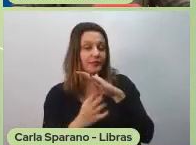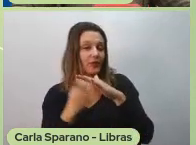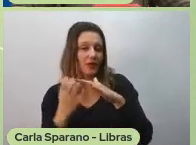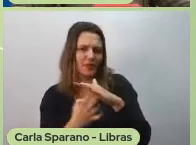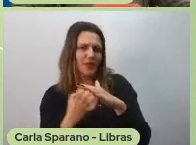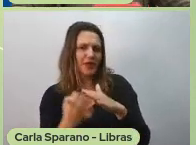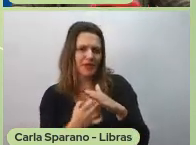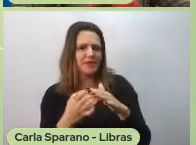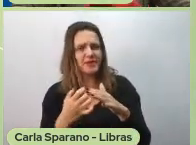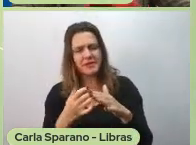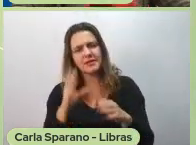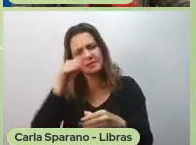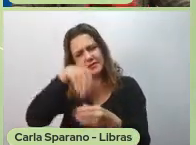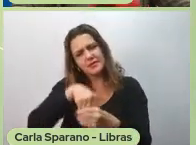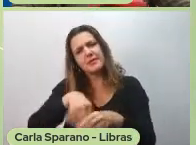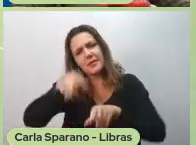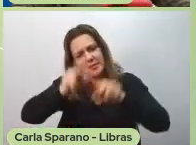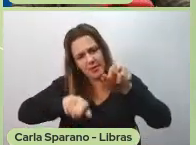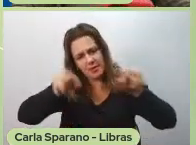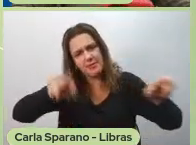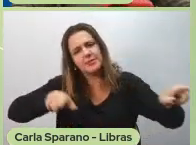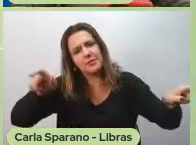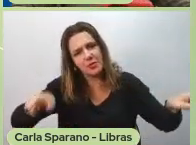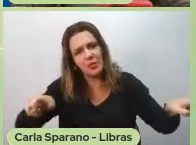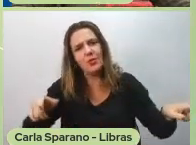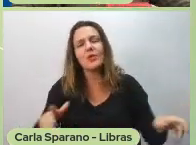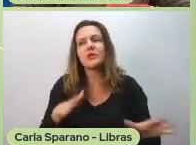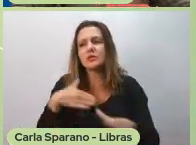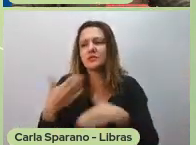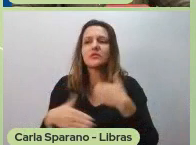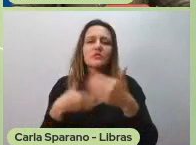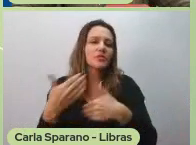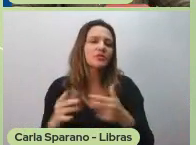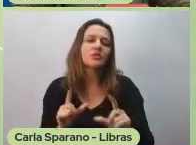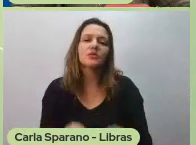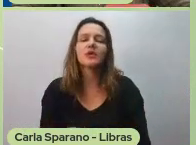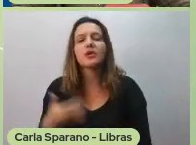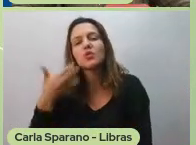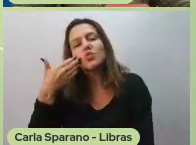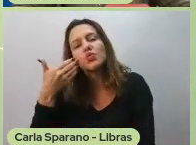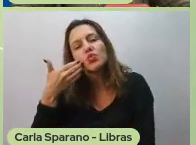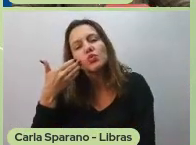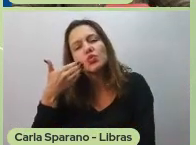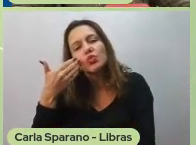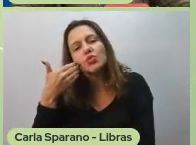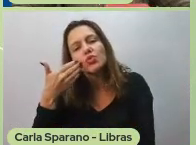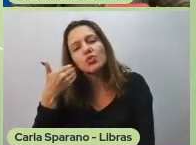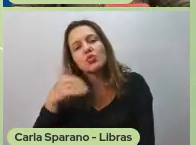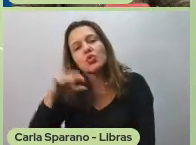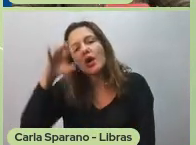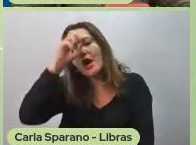pessoas, e pessoas ainda estão nesse processo de aprender a entender e